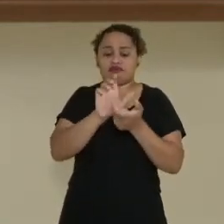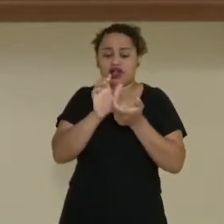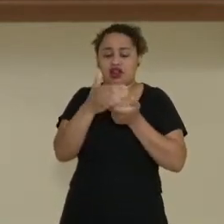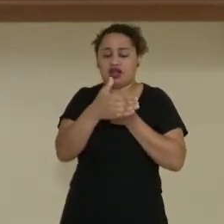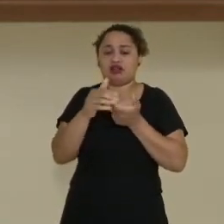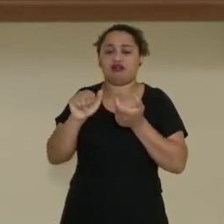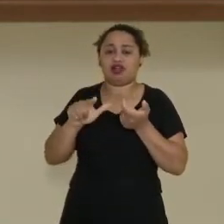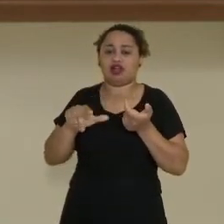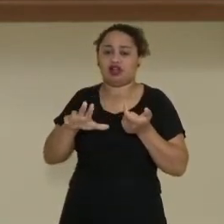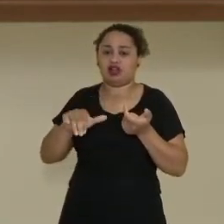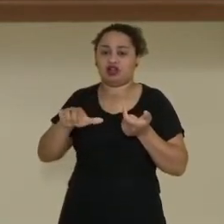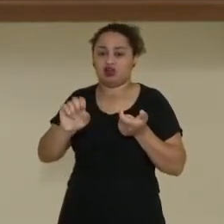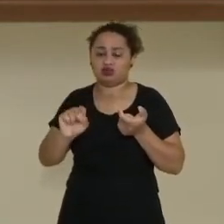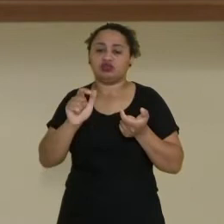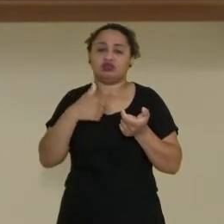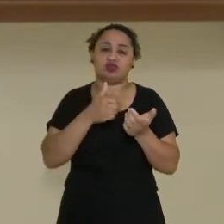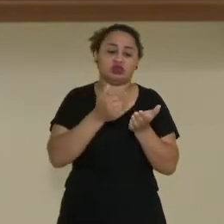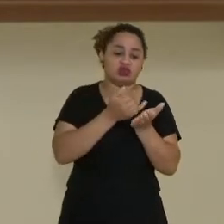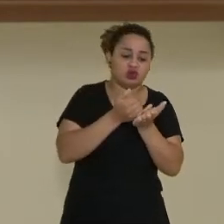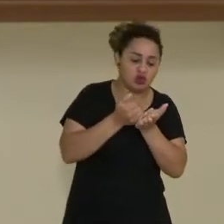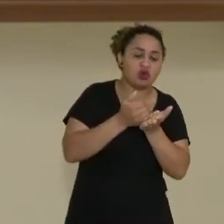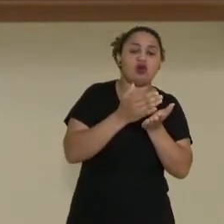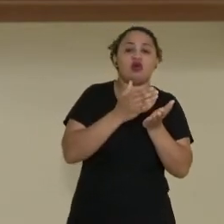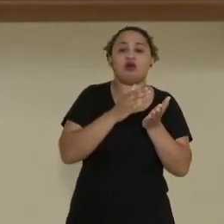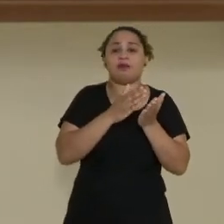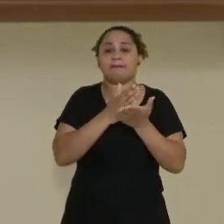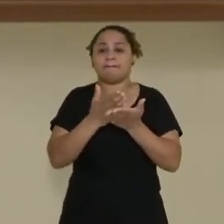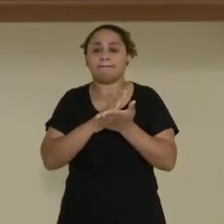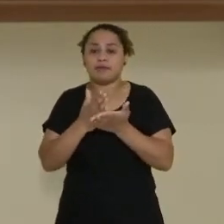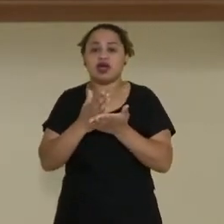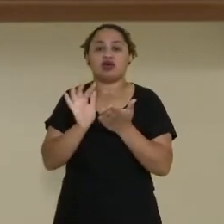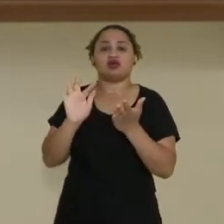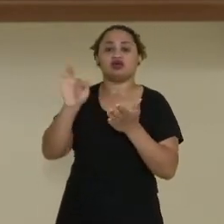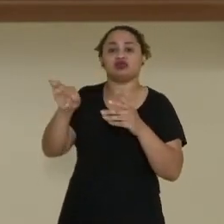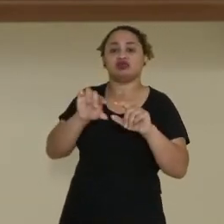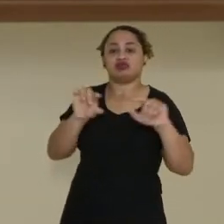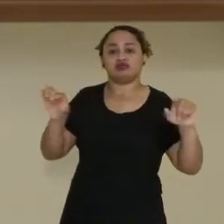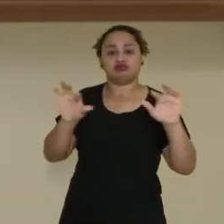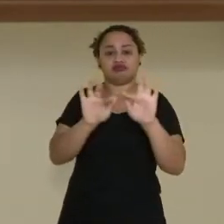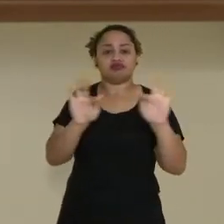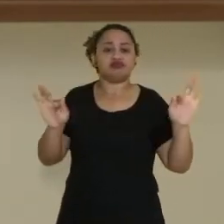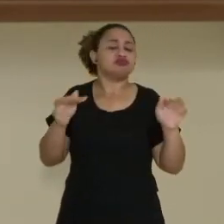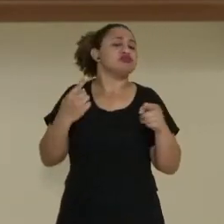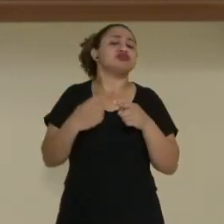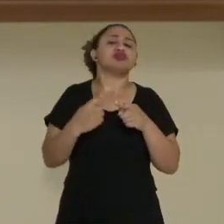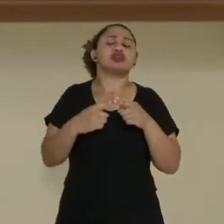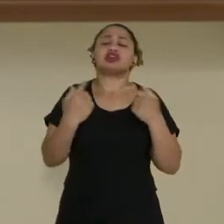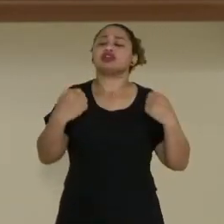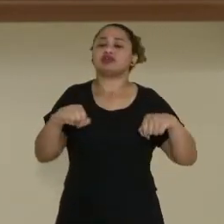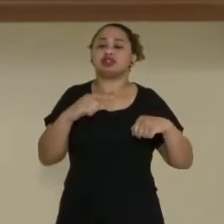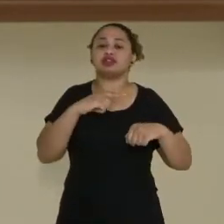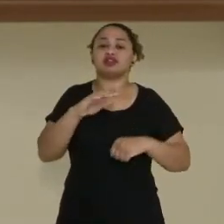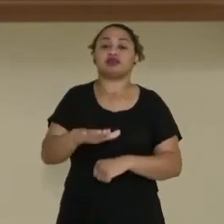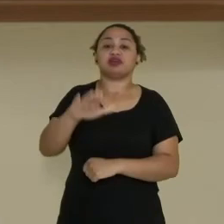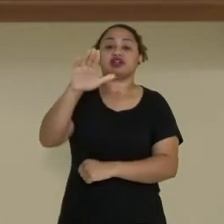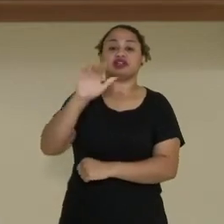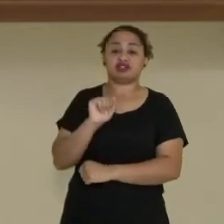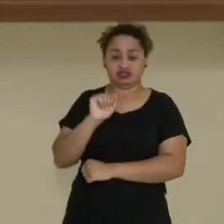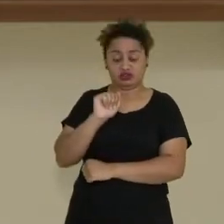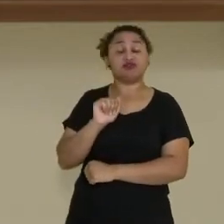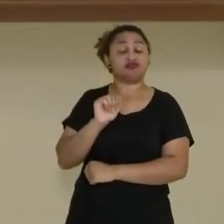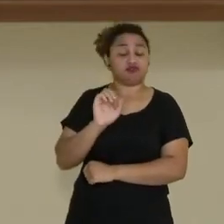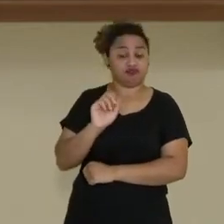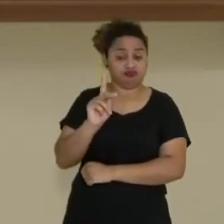no meio ou no fim de uma oração. E para que ele serve mesmo? Para chamar, ele vem do latim